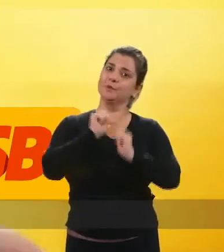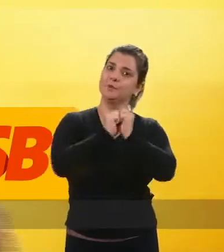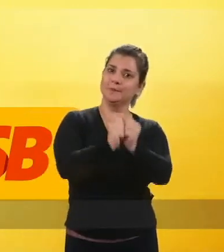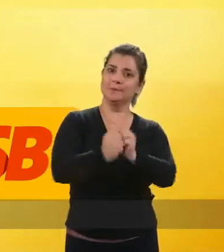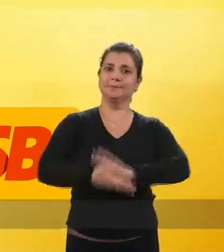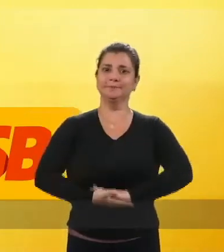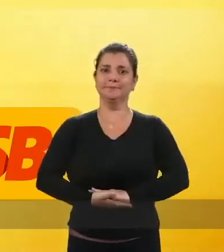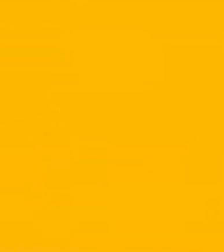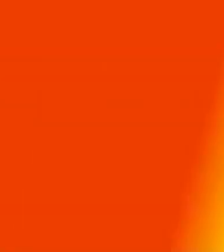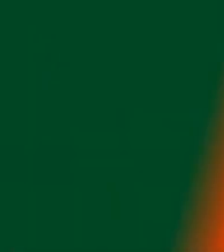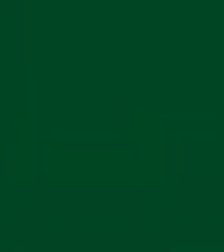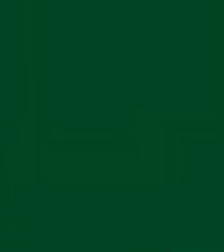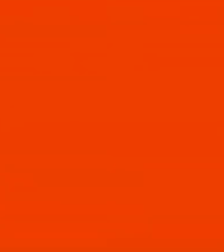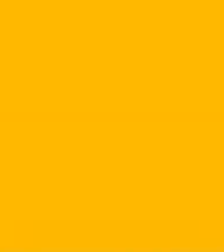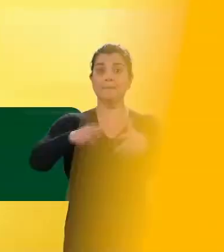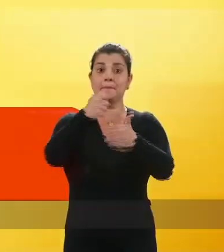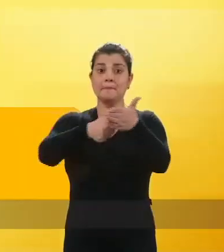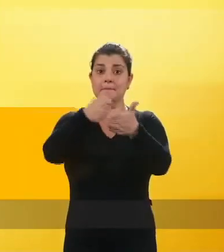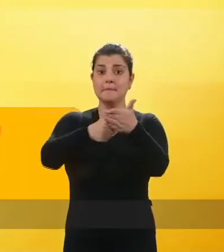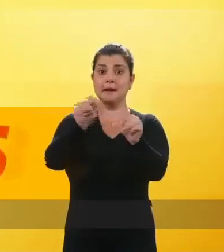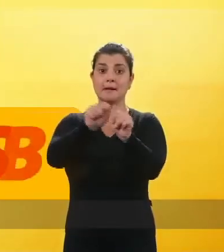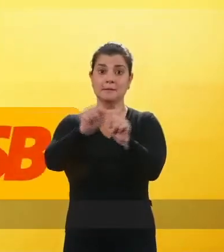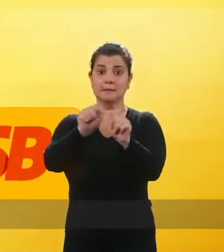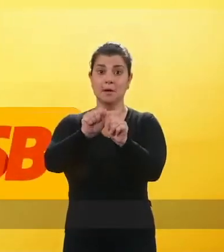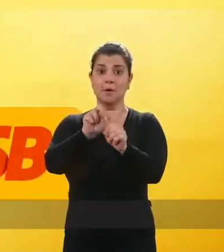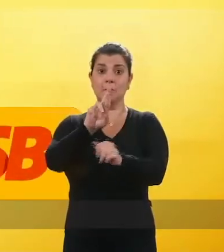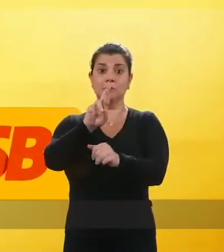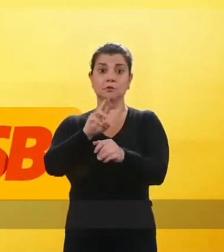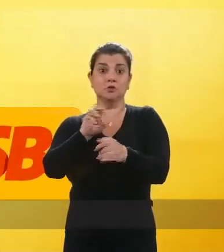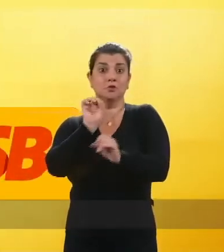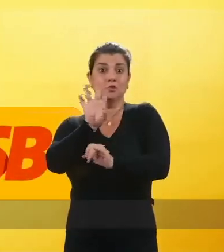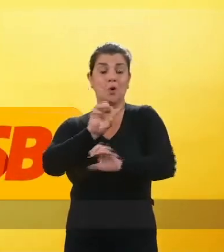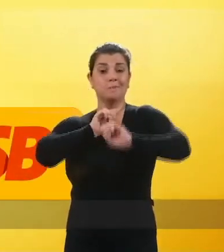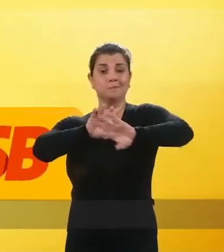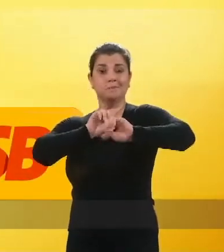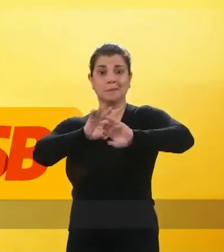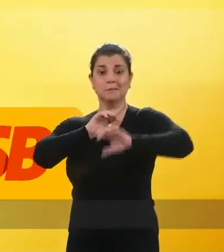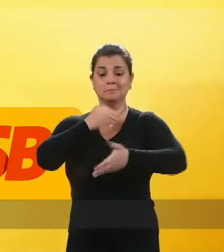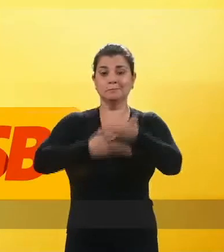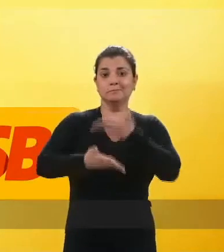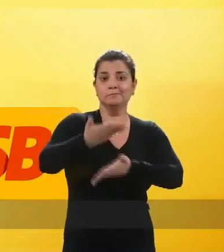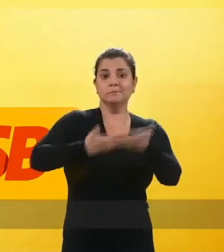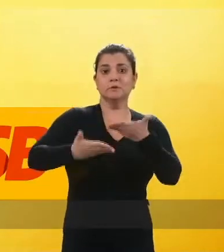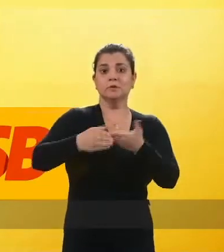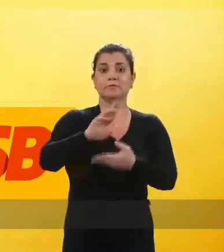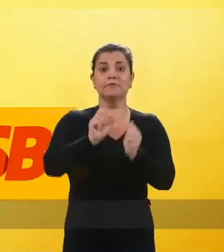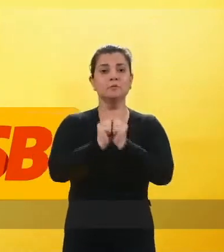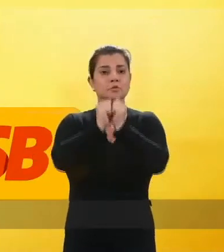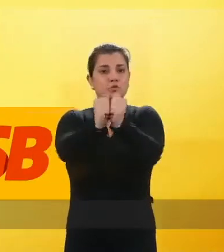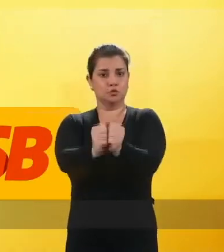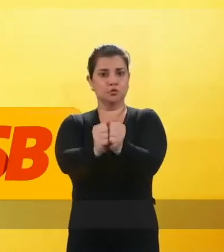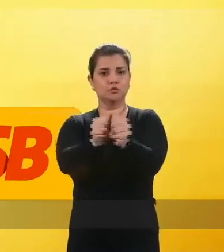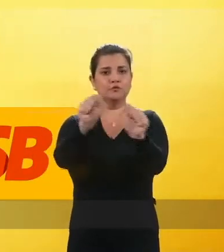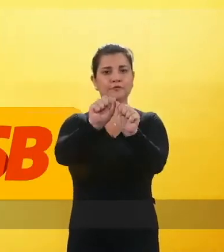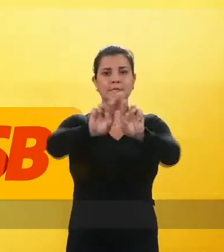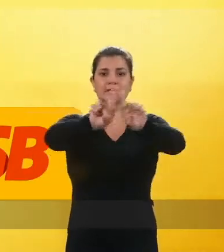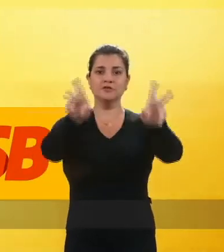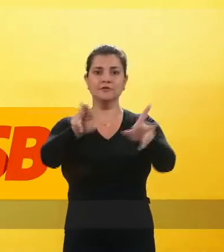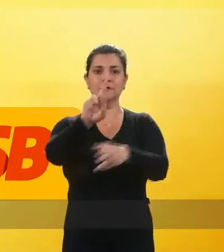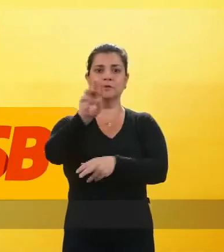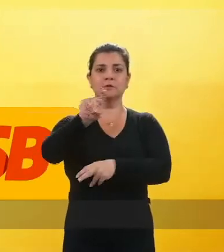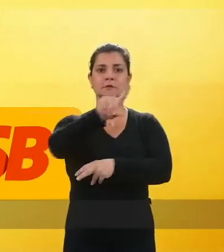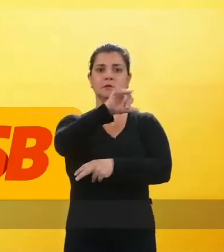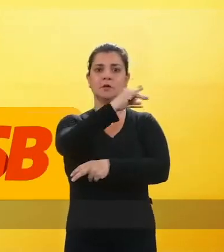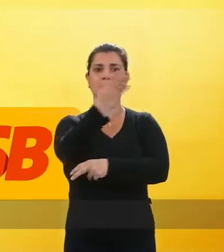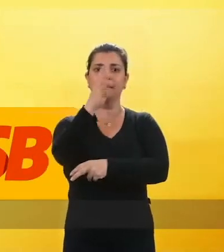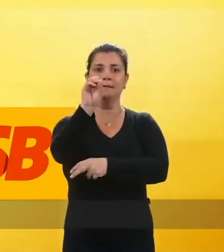40007. Vem comigo. Trabalho, persistência e realização. Somente pela educação há transformação. Vamos juntos fazer a